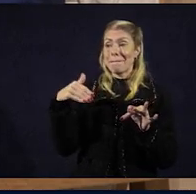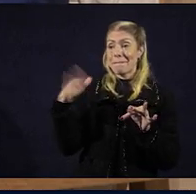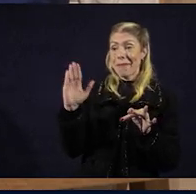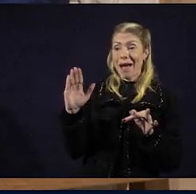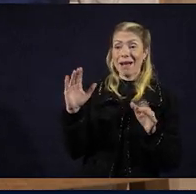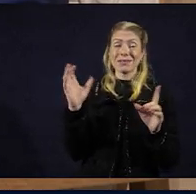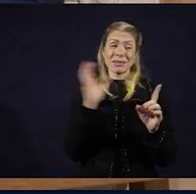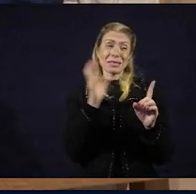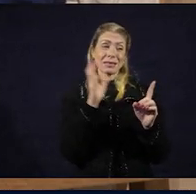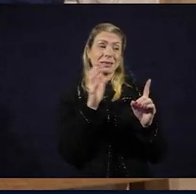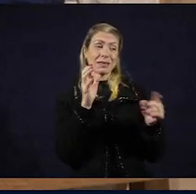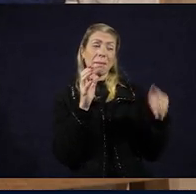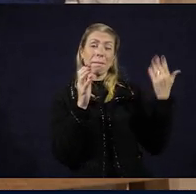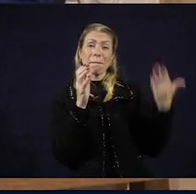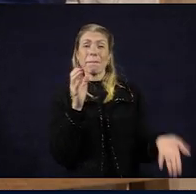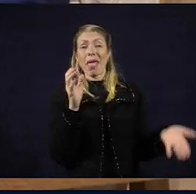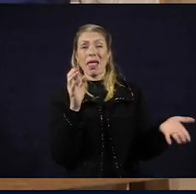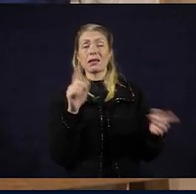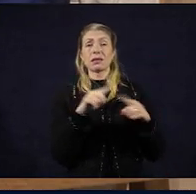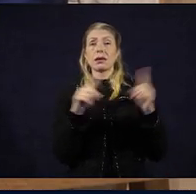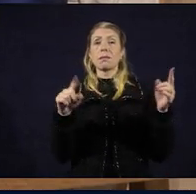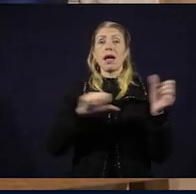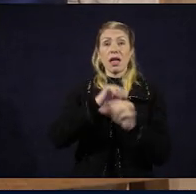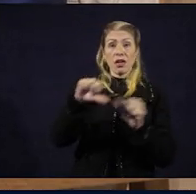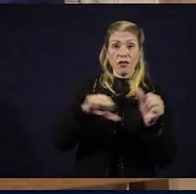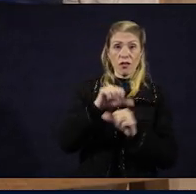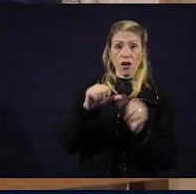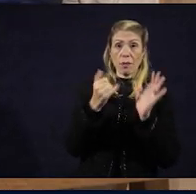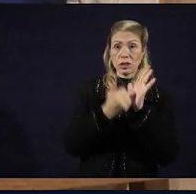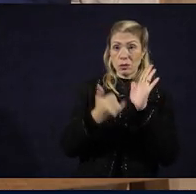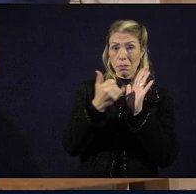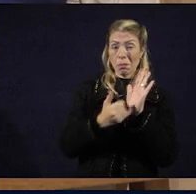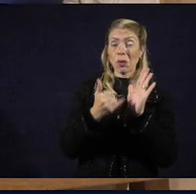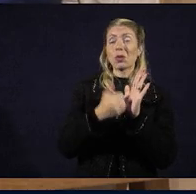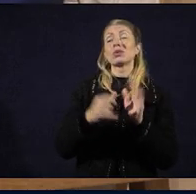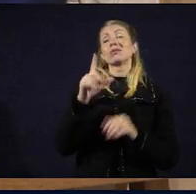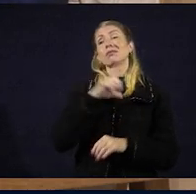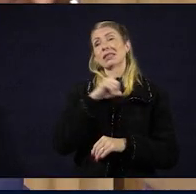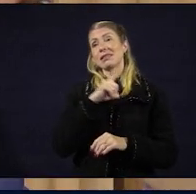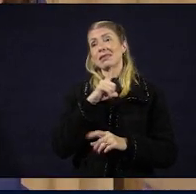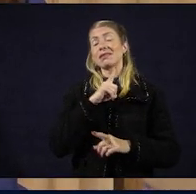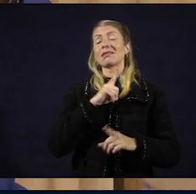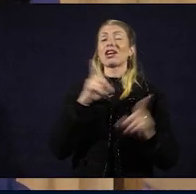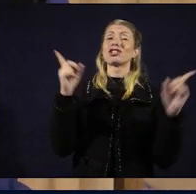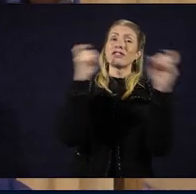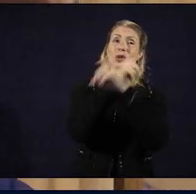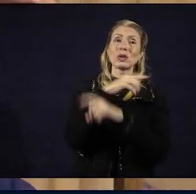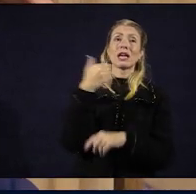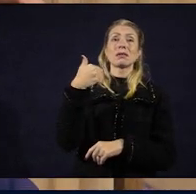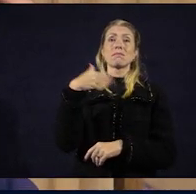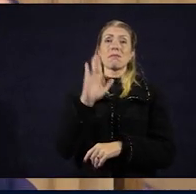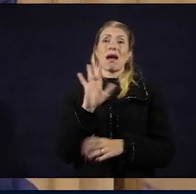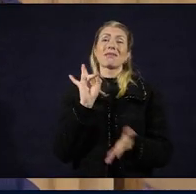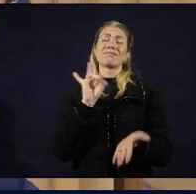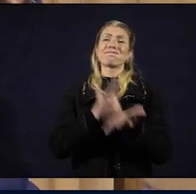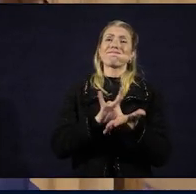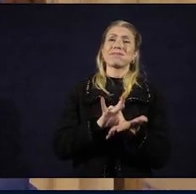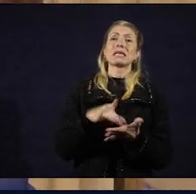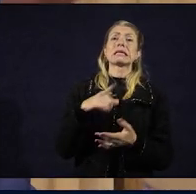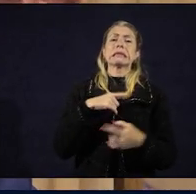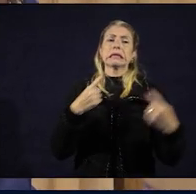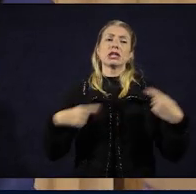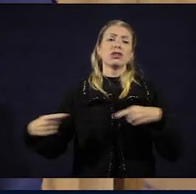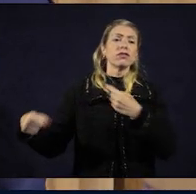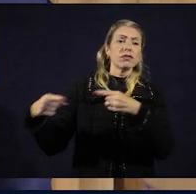é o benefício da sociedade a reforma tributária é um pouco diferente os conflitos são mais espalhados são mais legítimos são mais